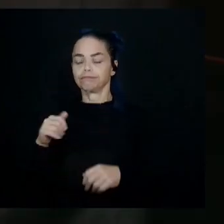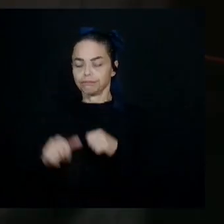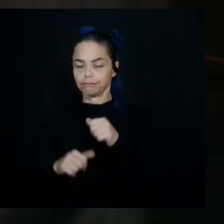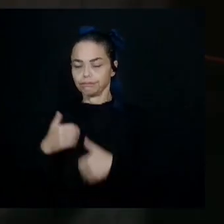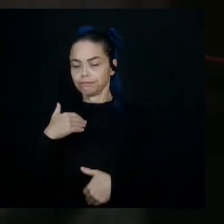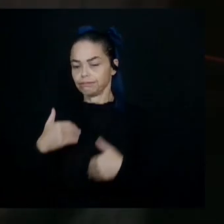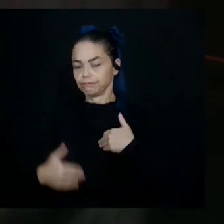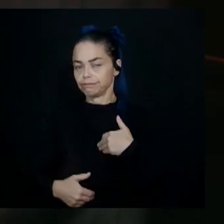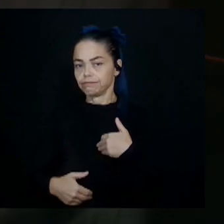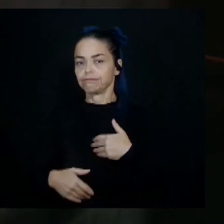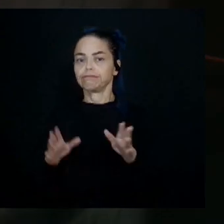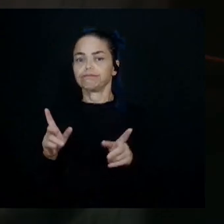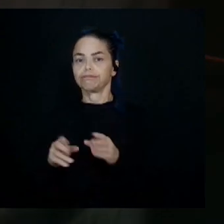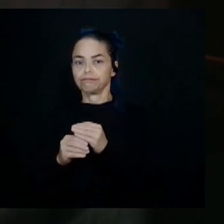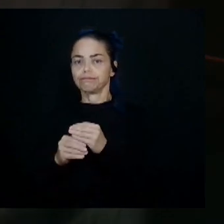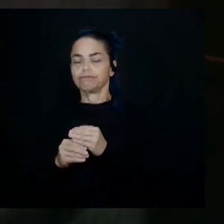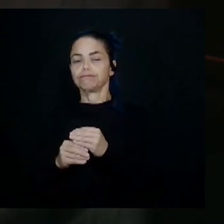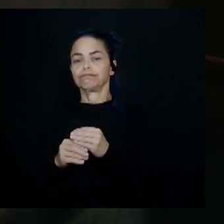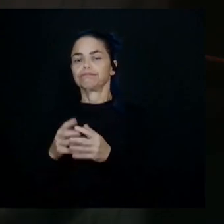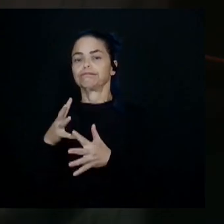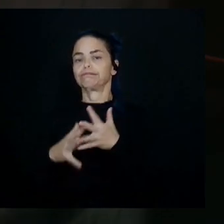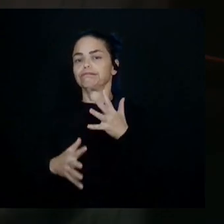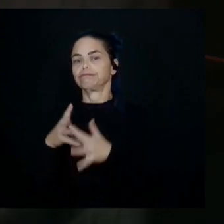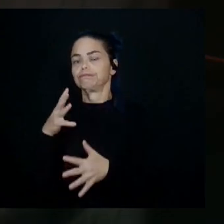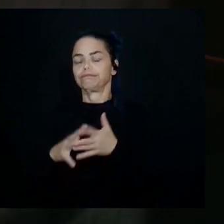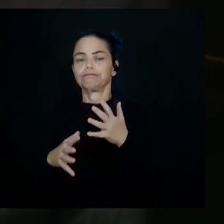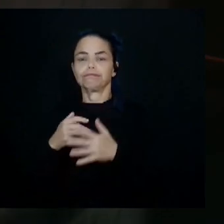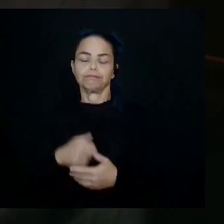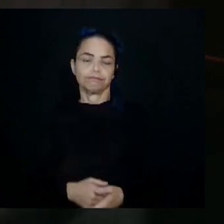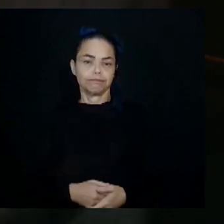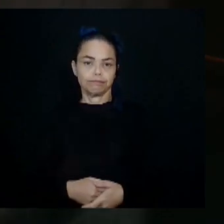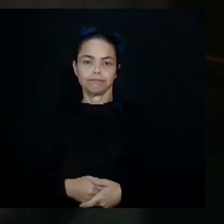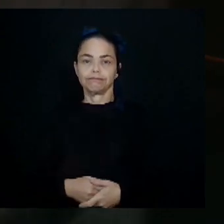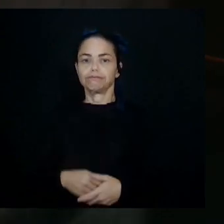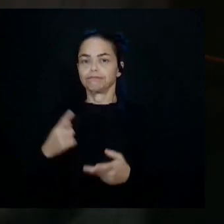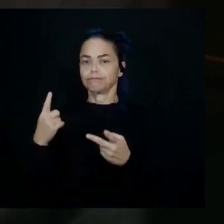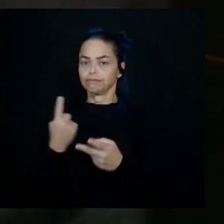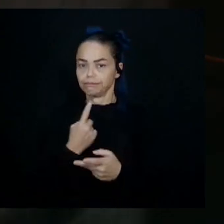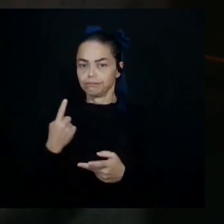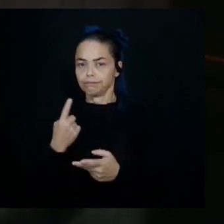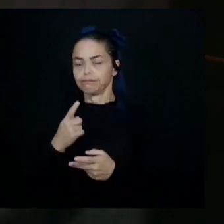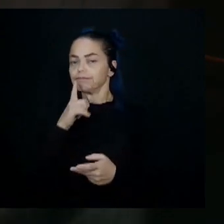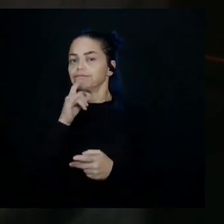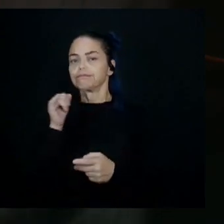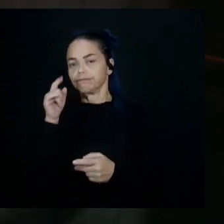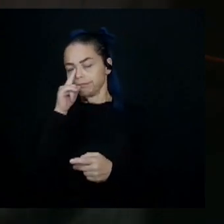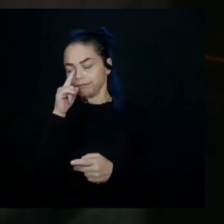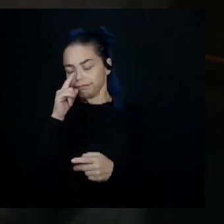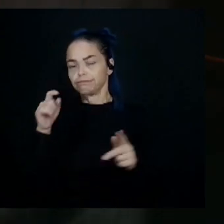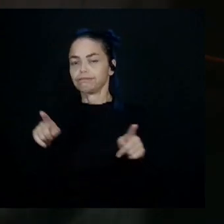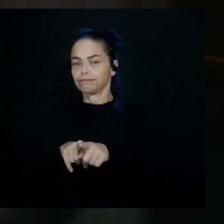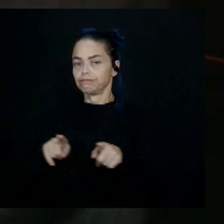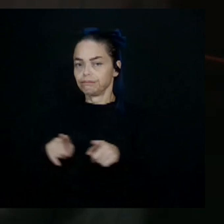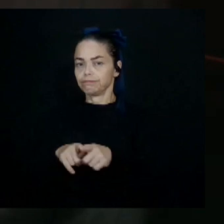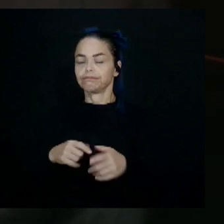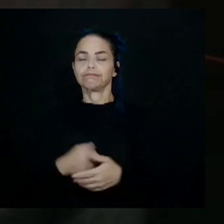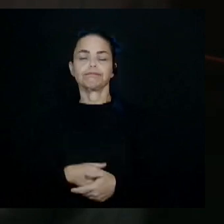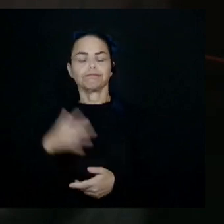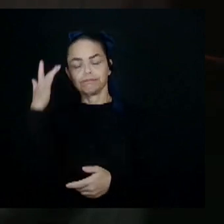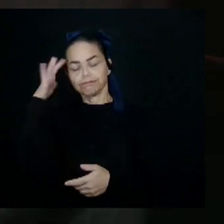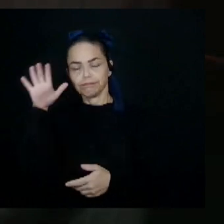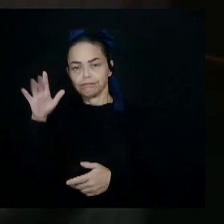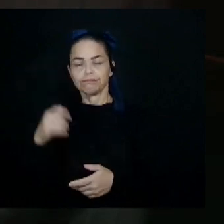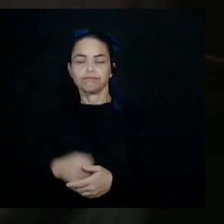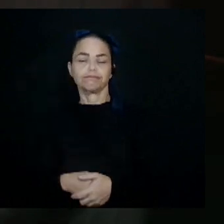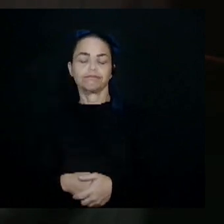Resumindo, confusão generalizada com eles e com os pais também, porque a maioria não sabe como lidar.